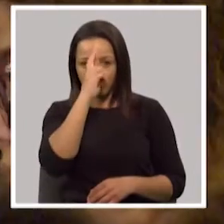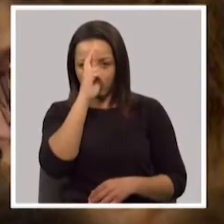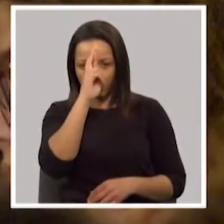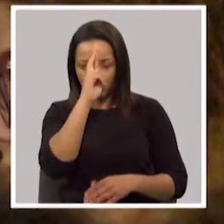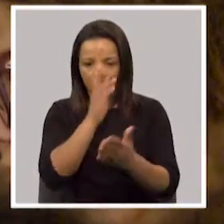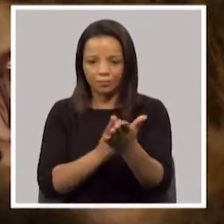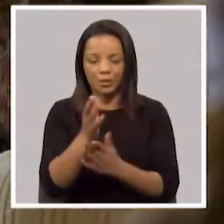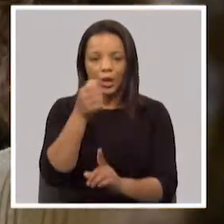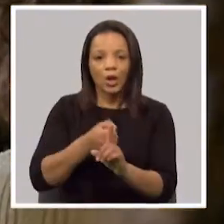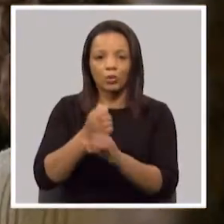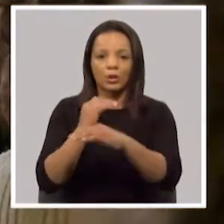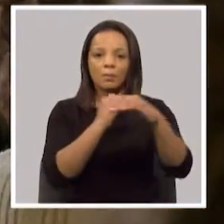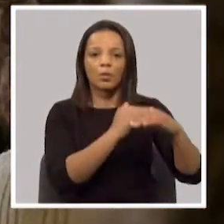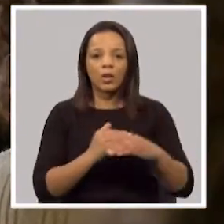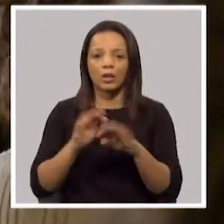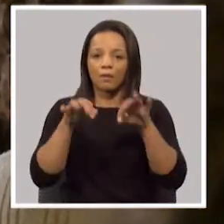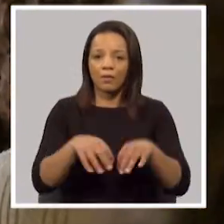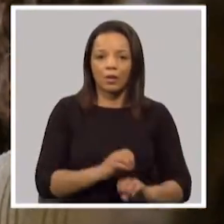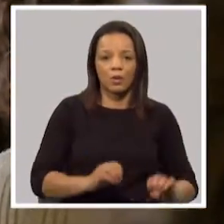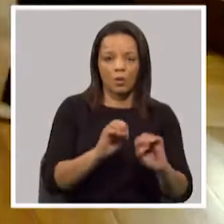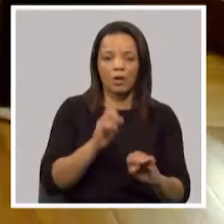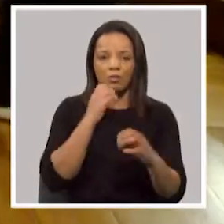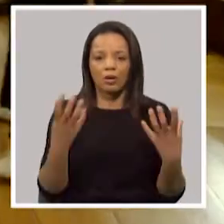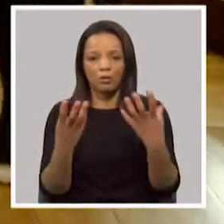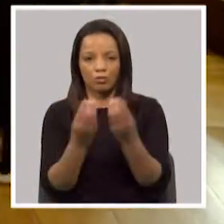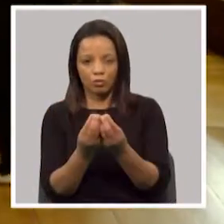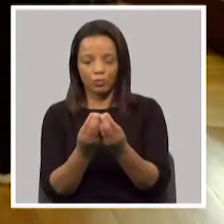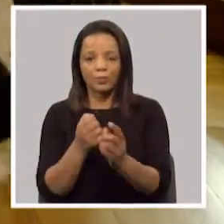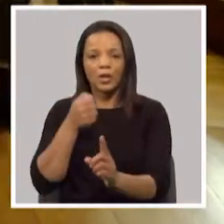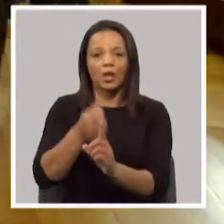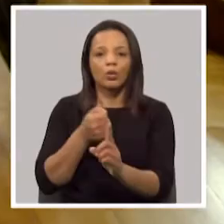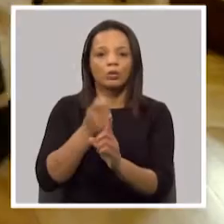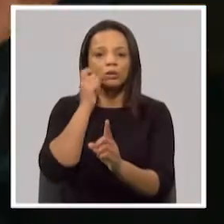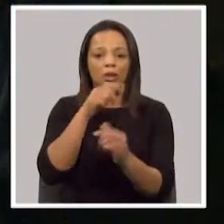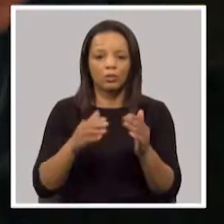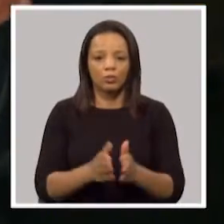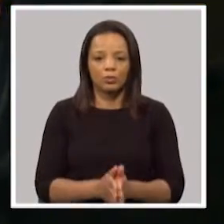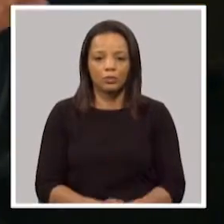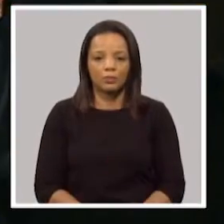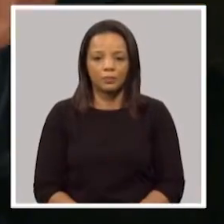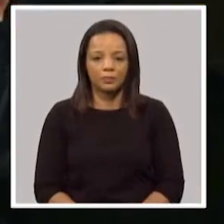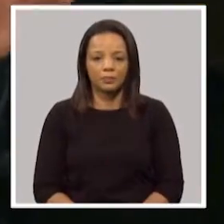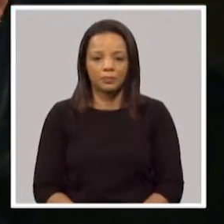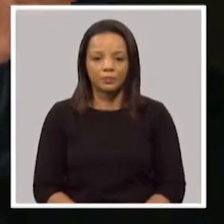num esforço contínuo. A luta pela igualdade não tem fim e faz-se em conjunto. É uma luta de todos.